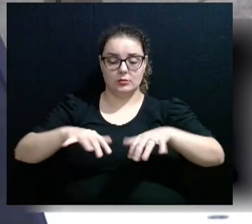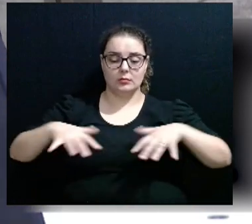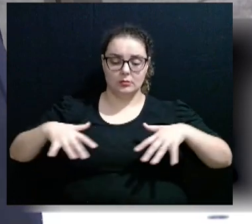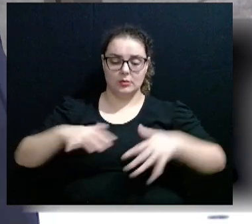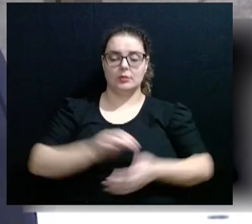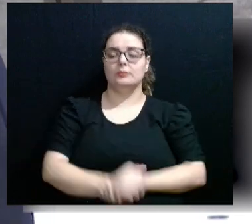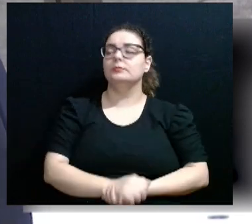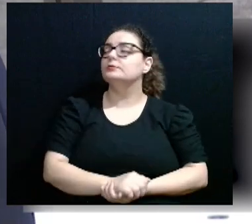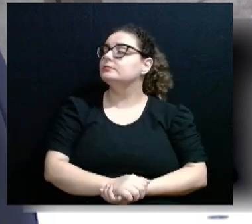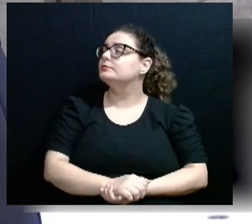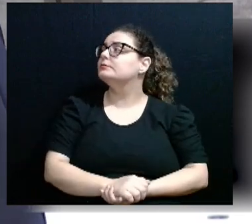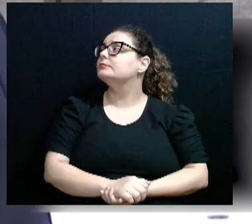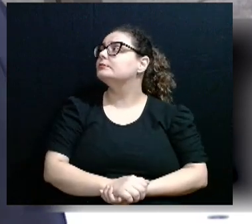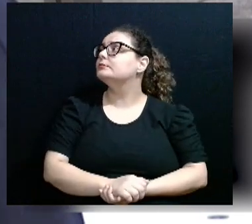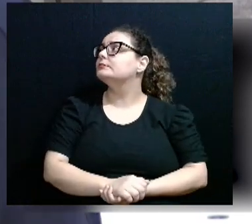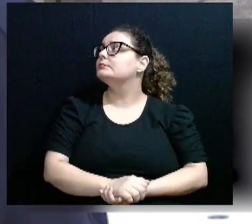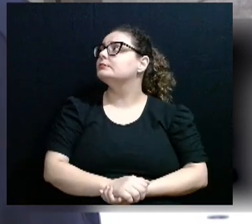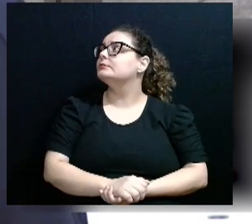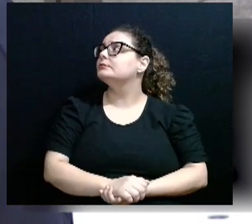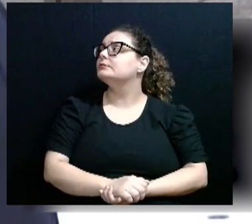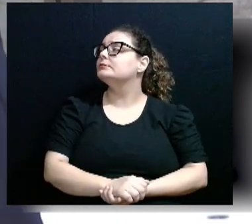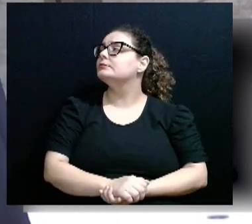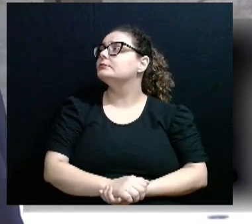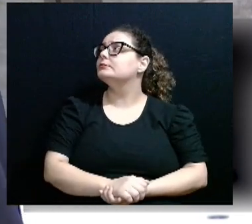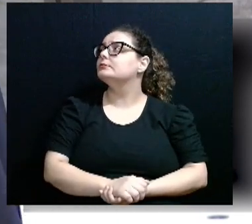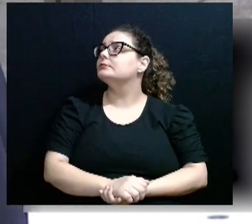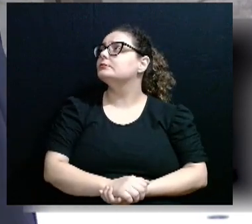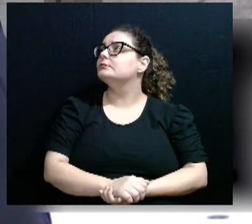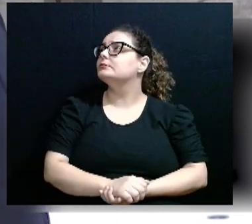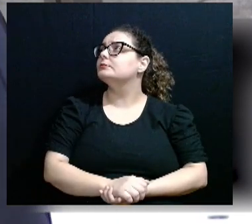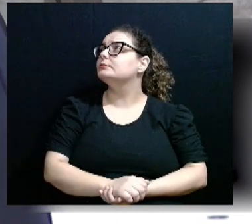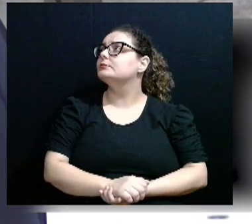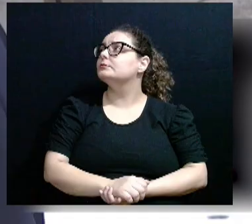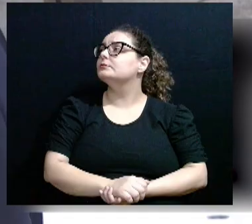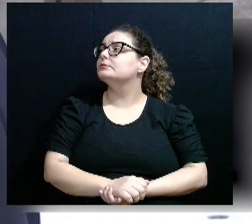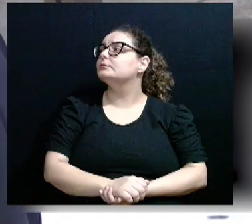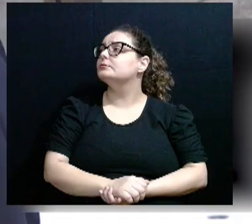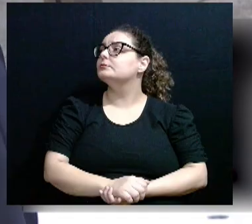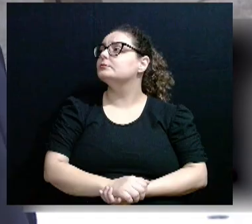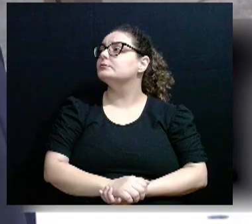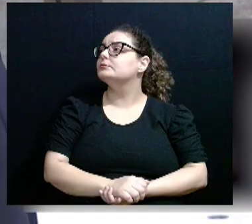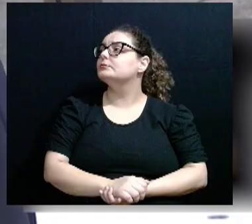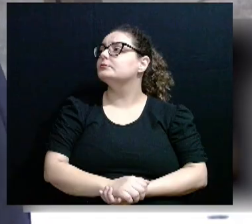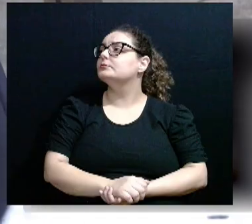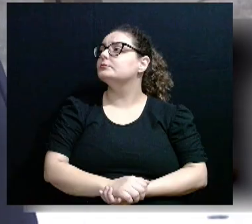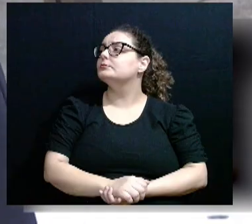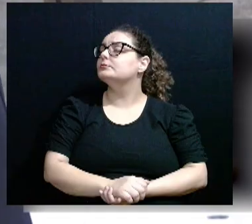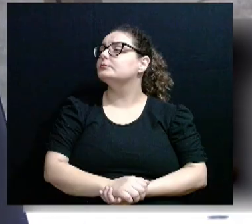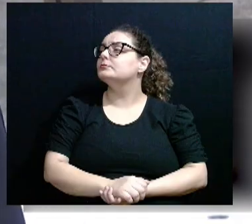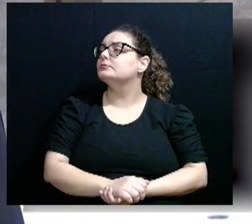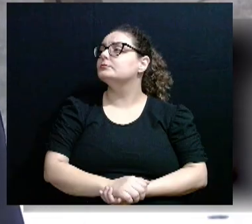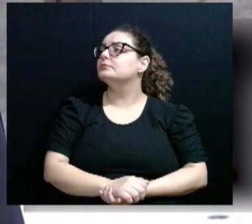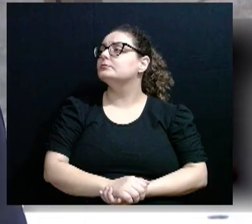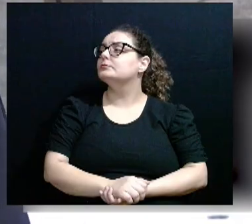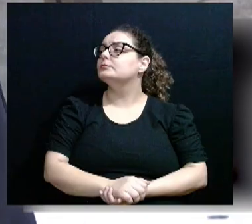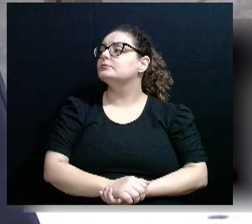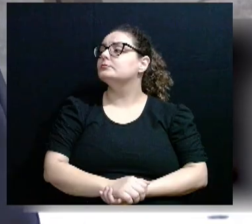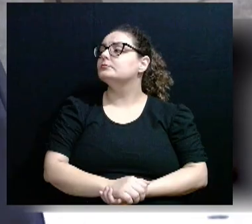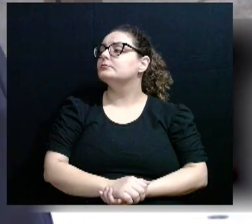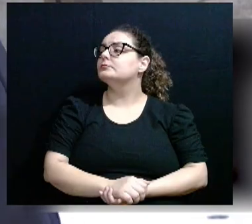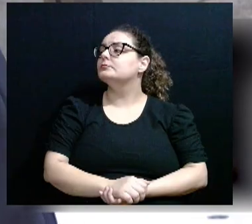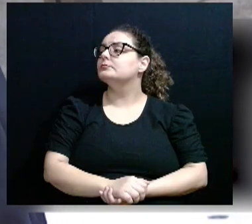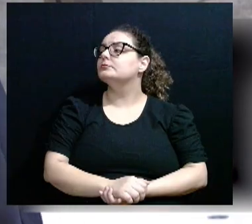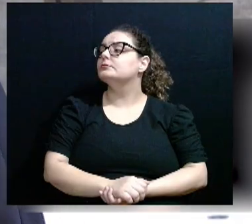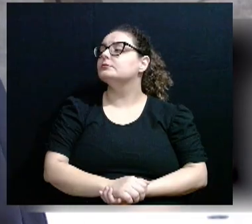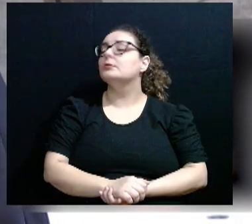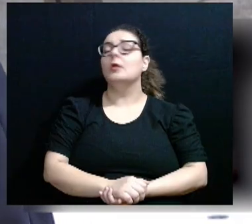também quando estiver ligado o motor, também uma placa avisando que está ligado ao motor para que a pessoa tome os devidos cuidados